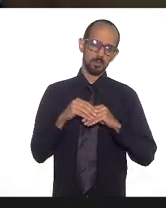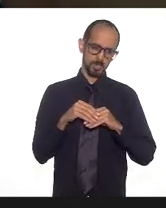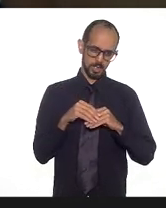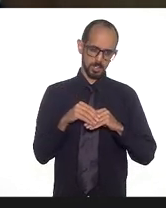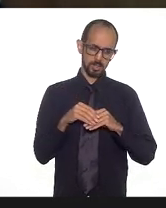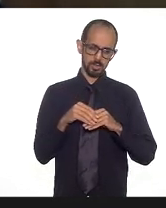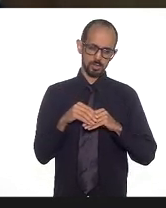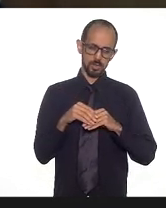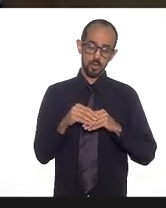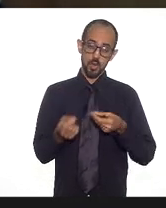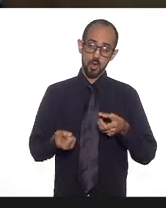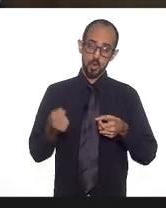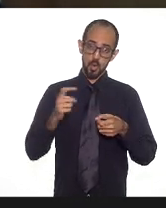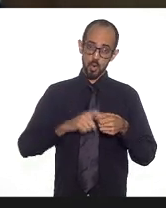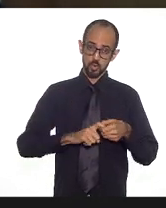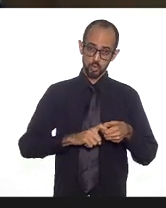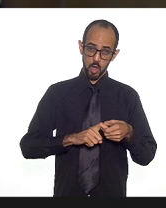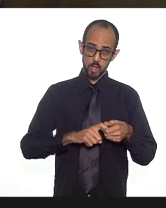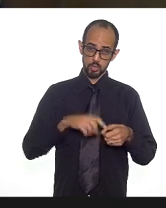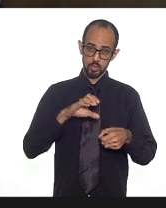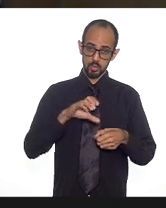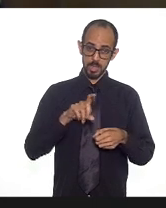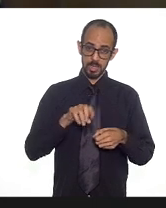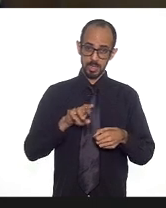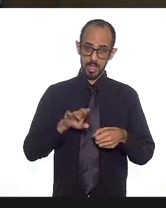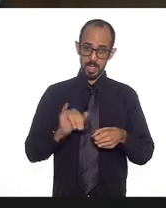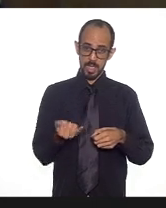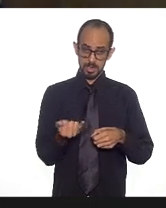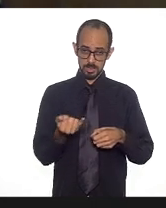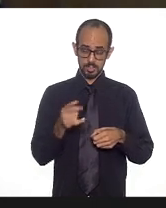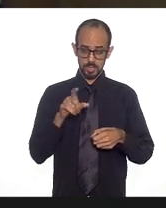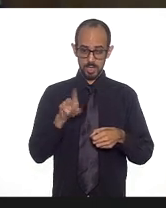O consórcio CEDERG, ele é balizado